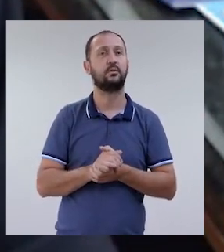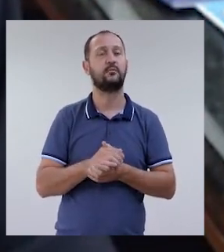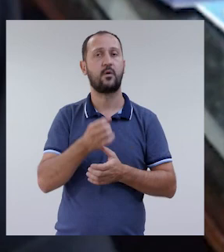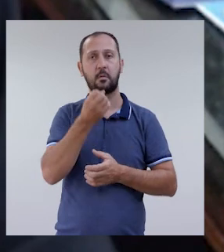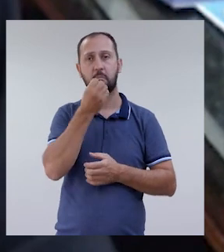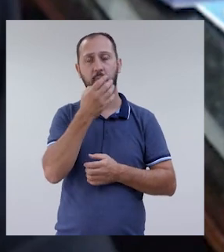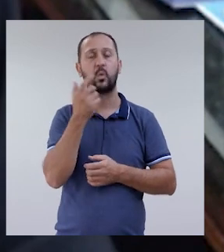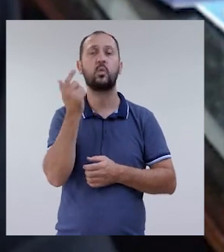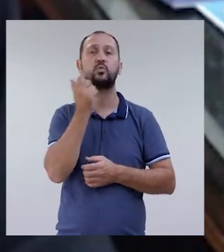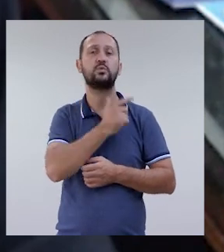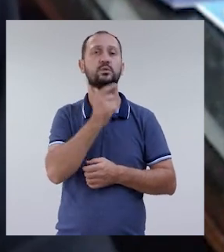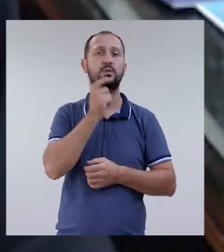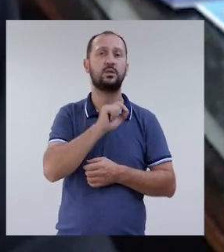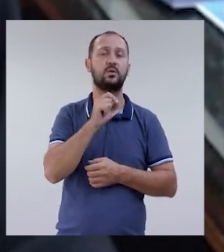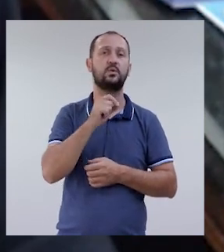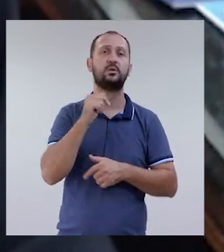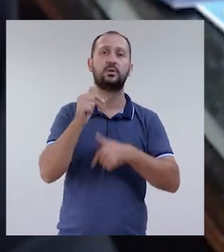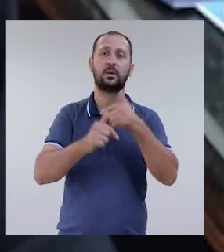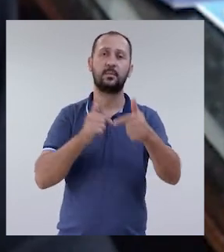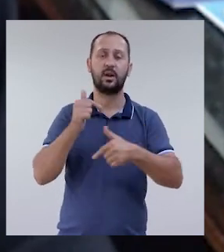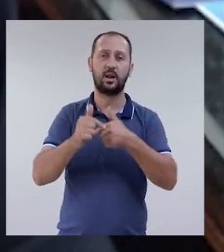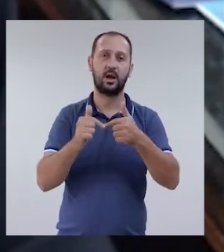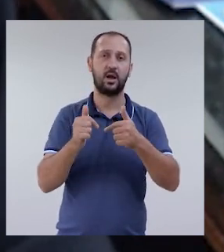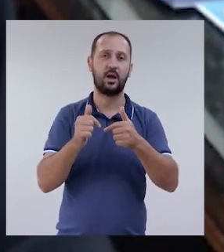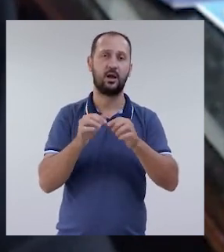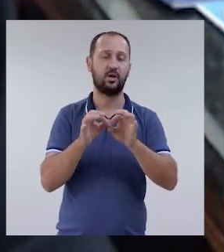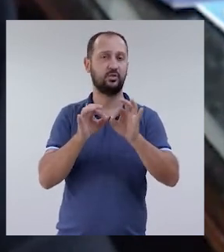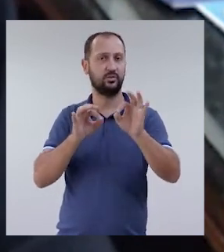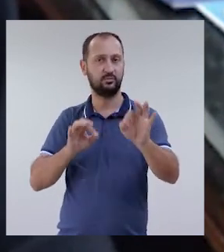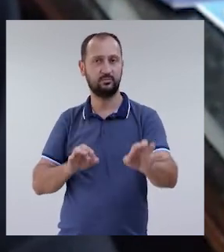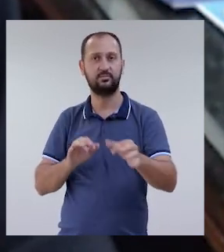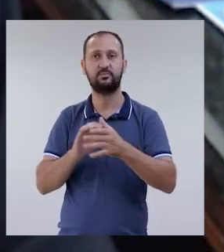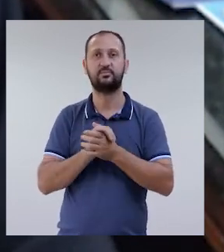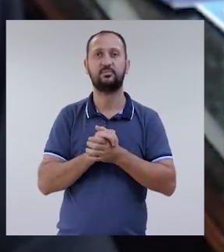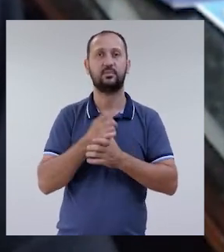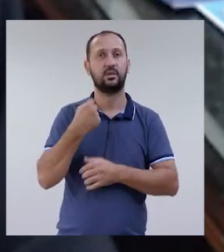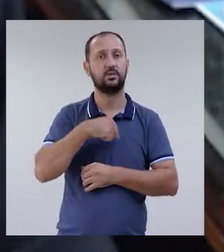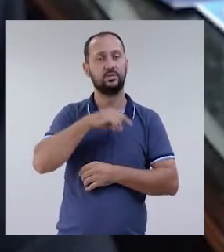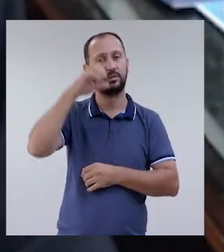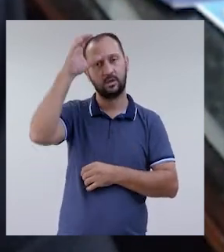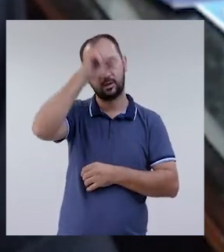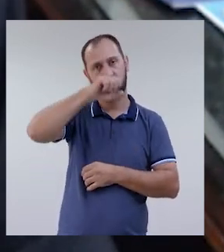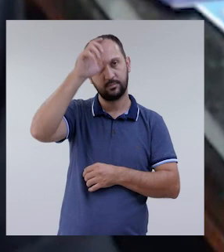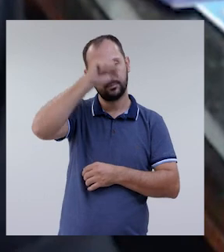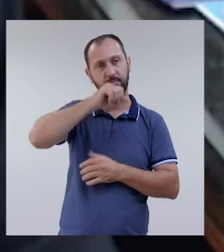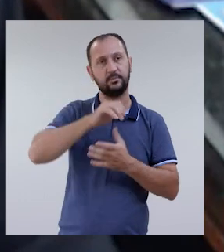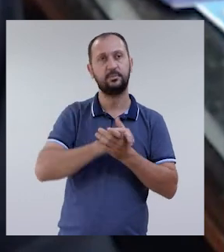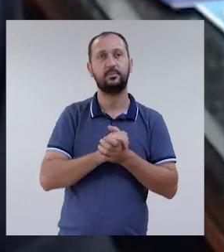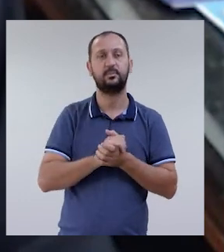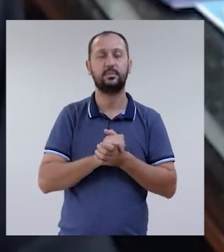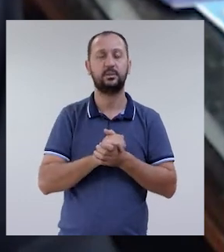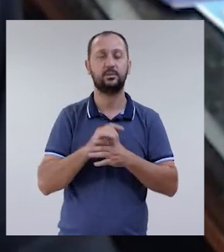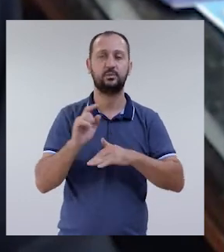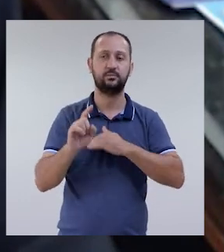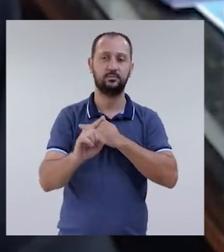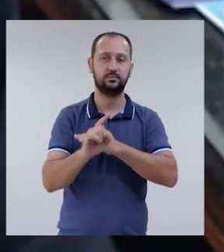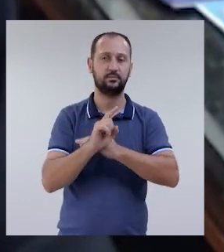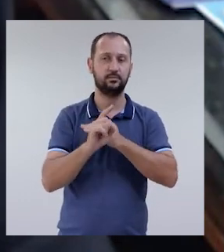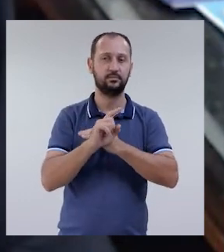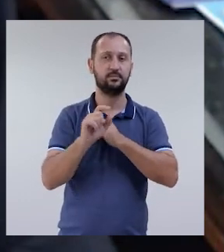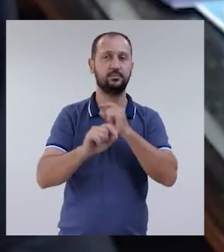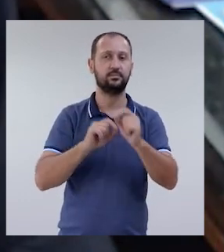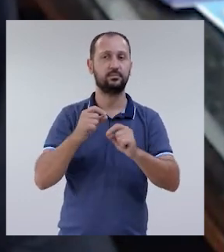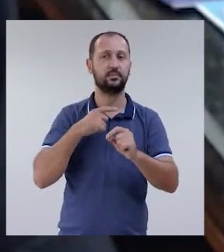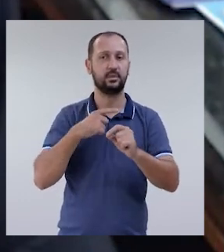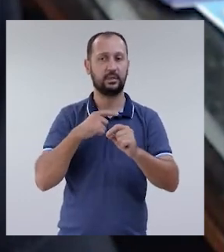foi possível esse trabalho à distância. E aprendemos, durante toda essa